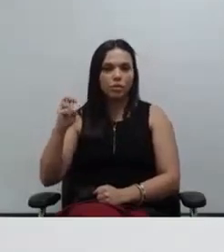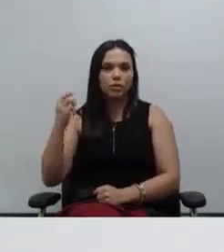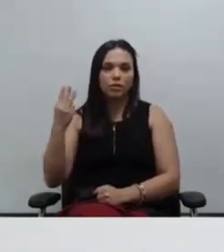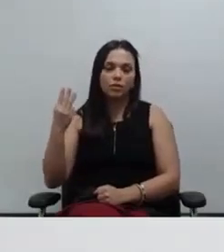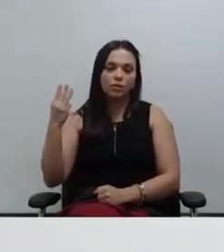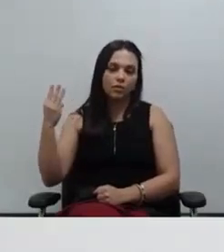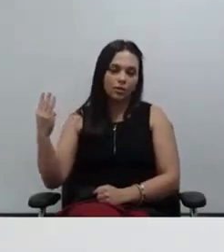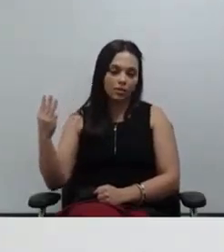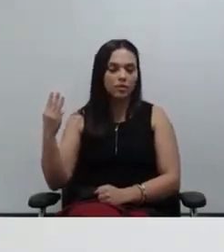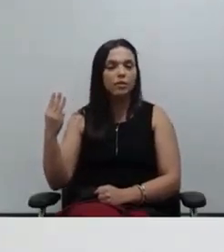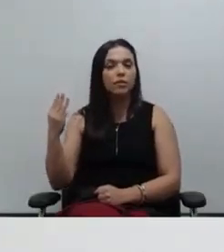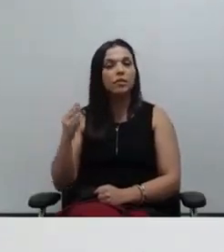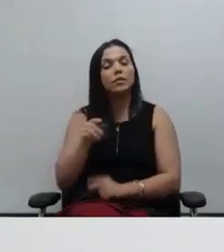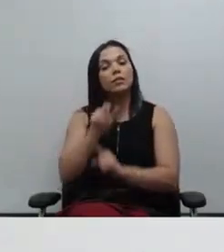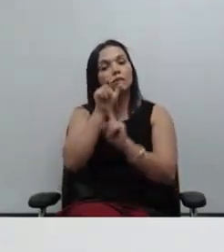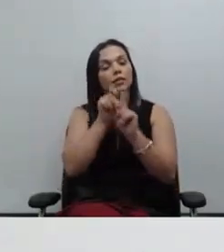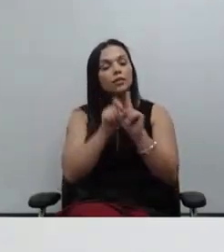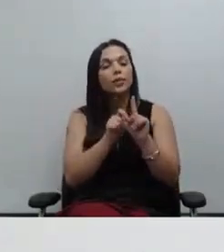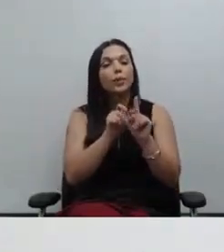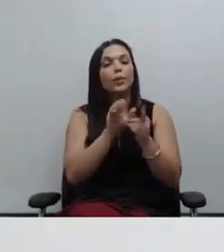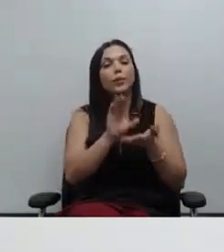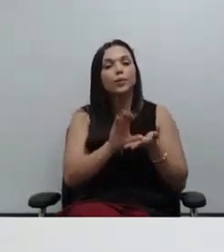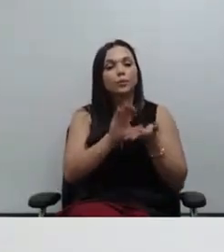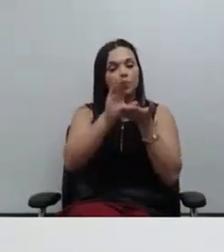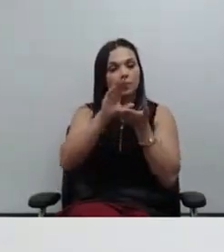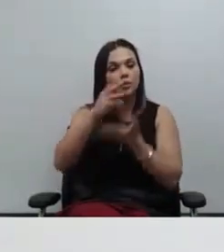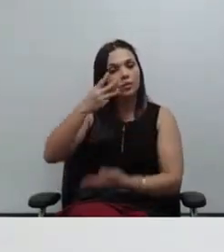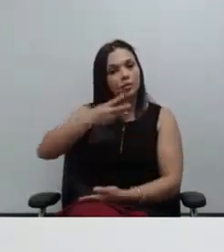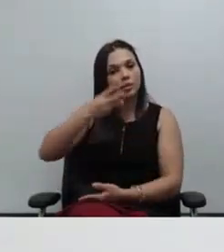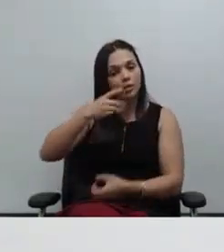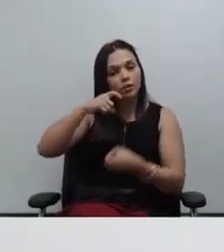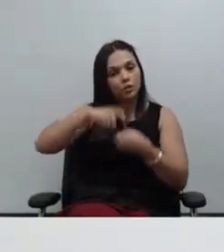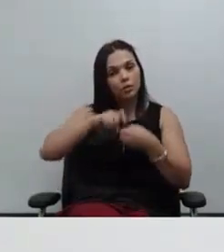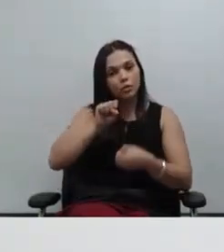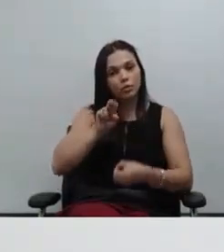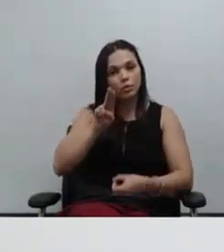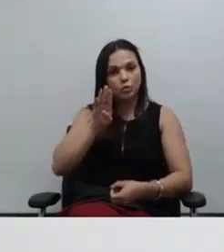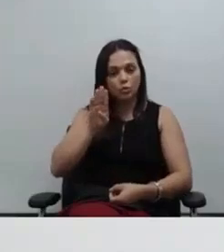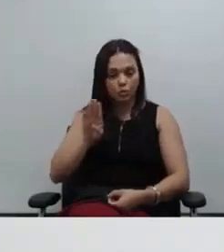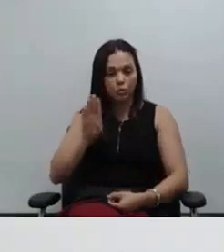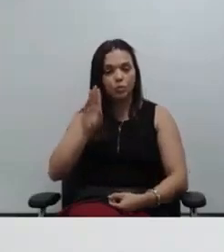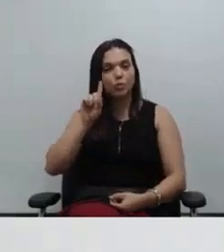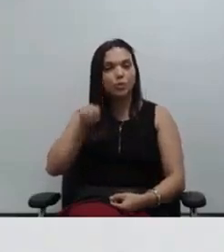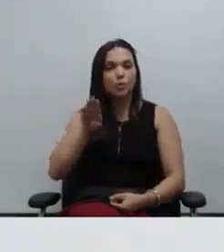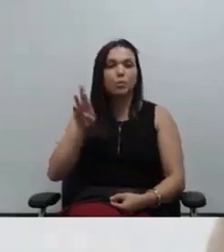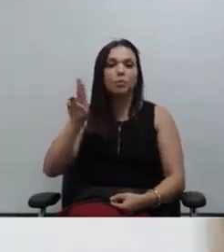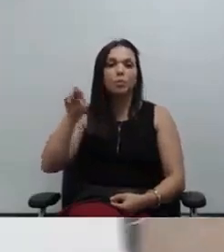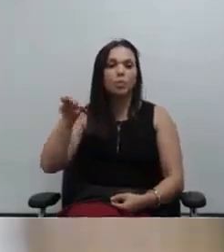2024-00-12-533, do excelentíssimo conselheiro, terceiro subdefensor público-geral, Bruno Bortolucci Baguin.